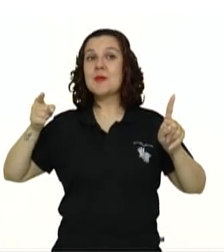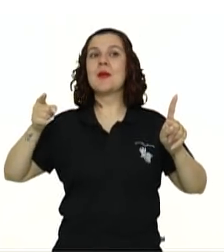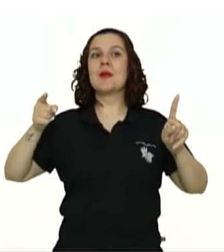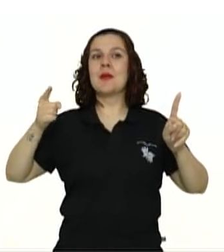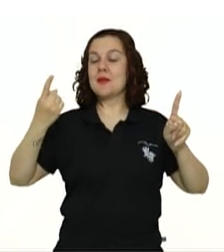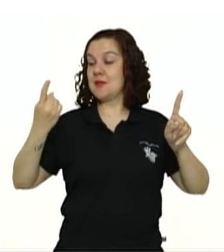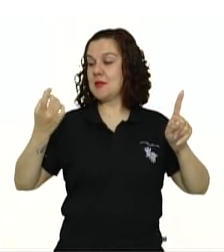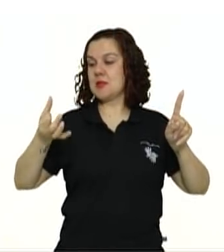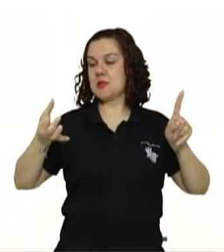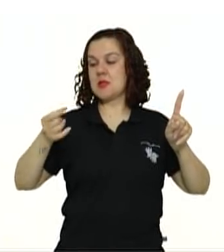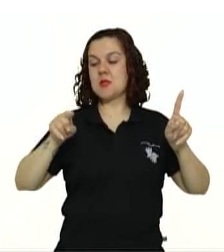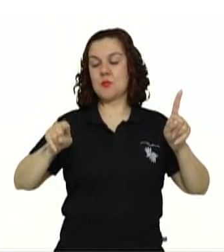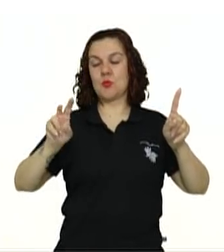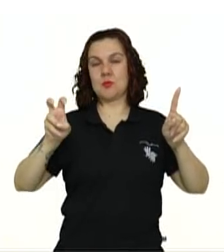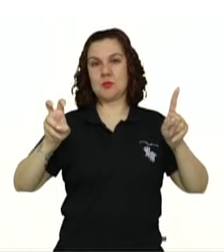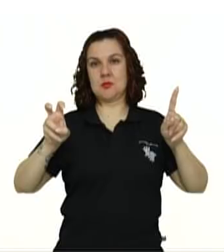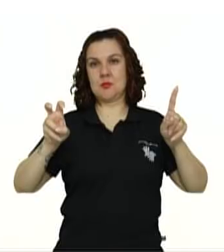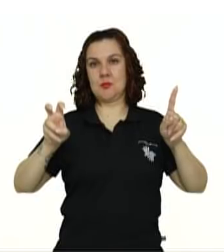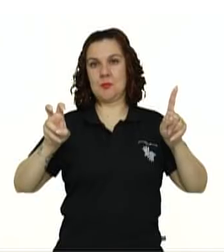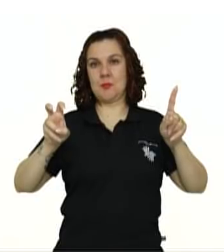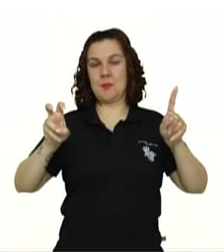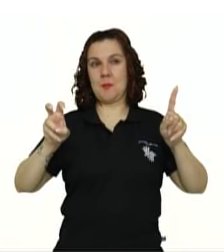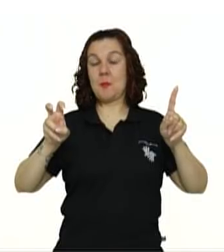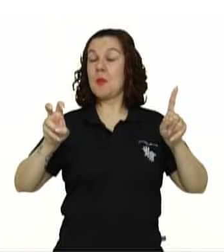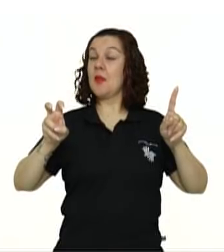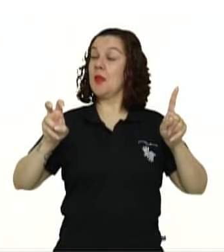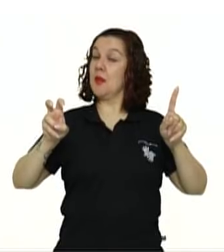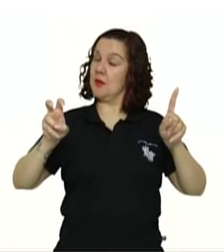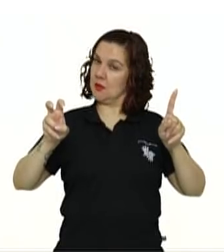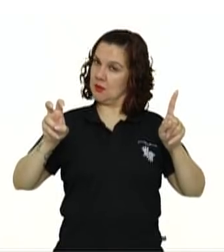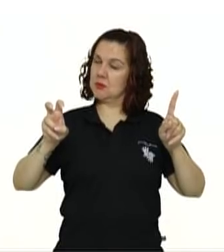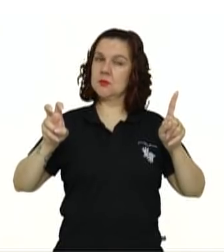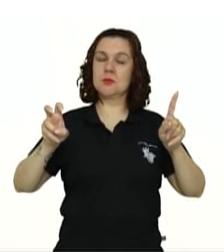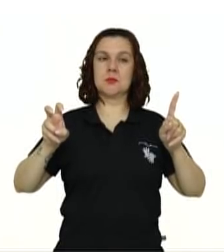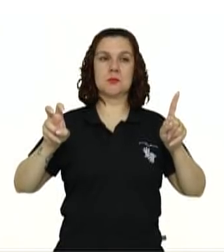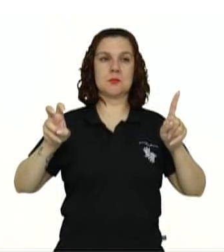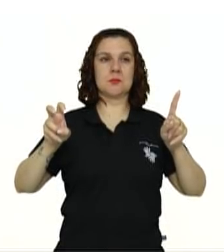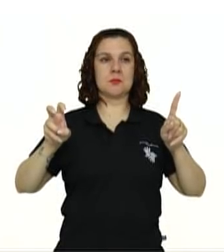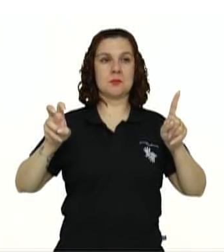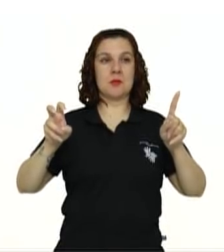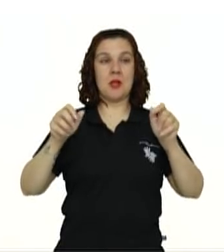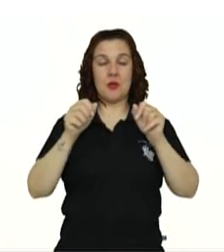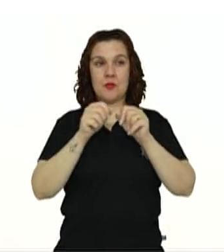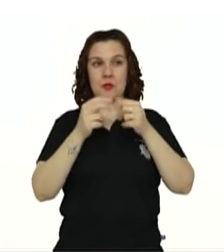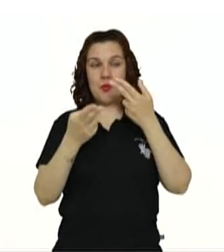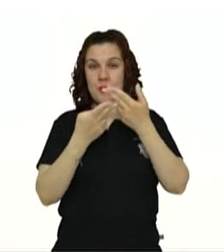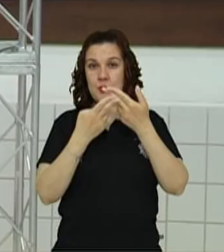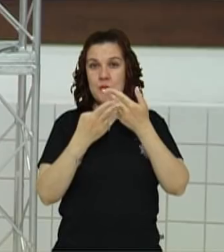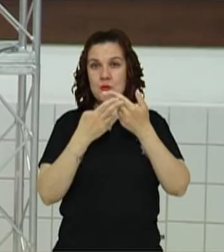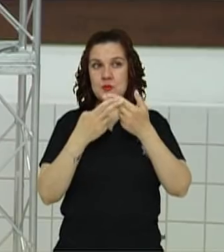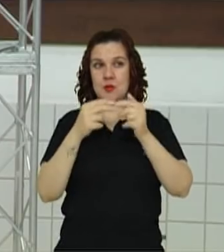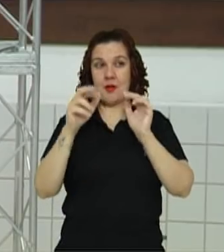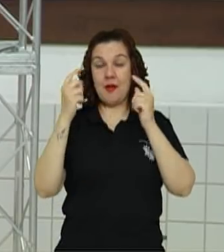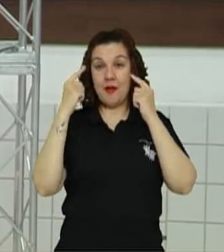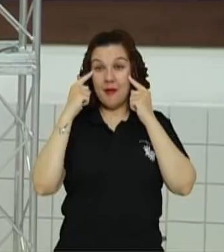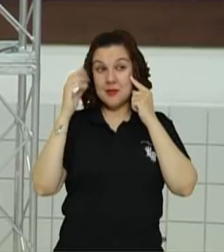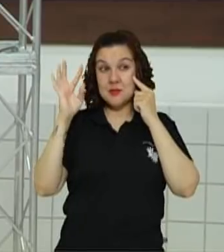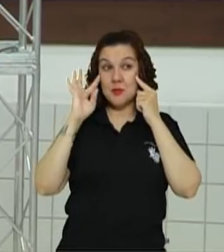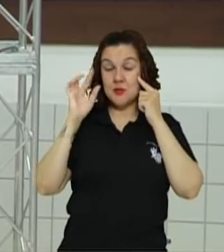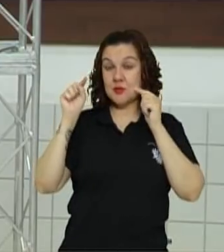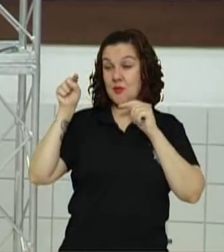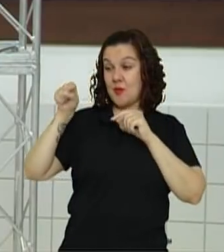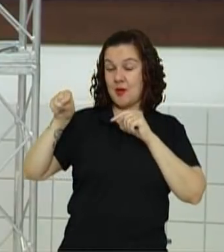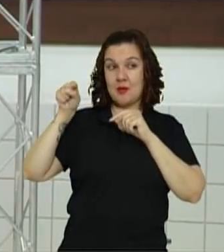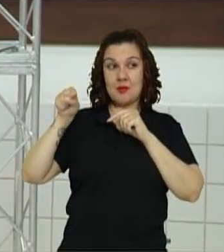vale 16,5. Então, o que eu tenho que fazer? Vou utilizar essa ideia aqui,